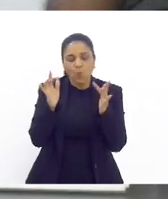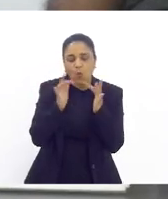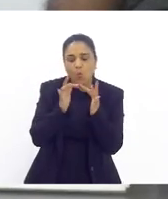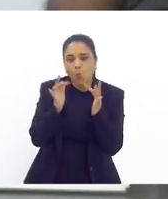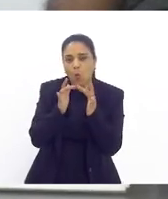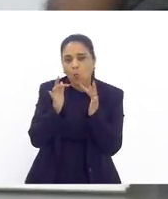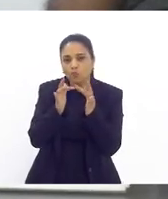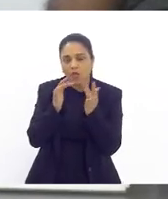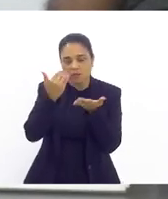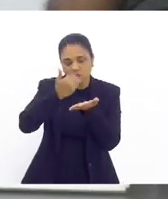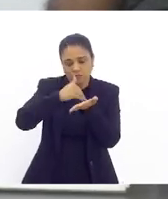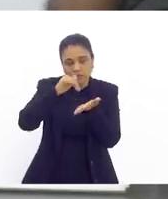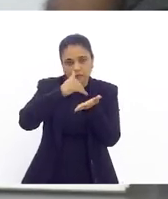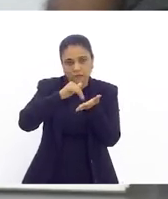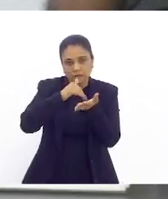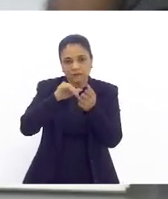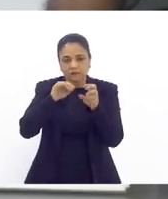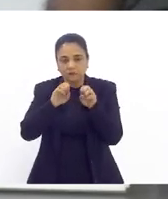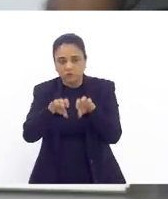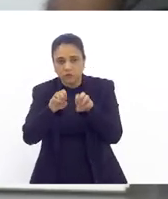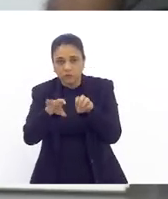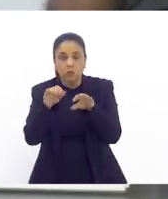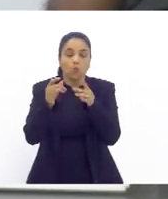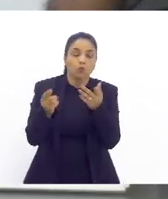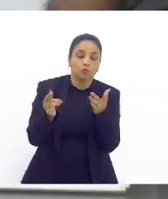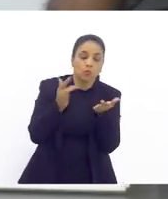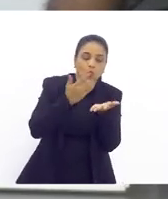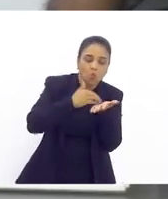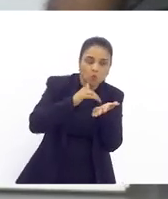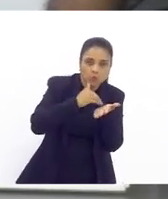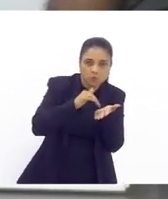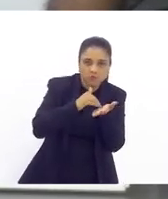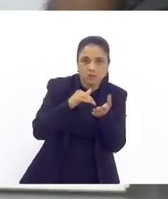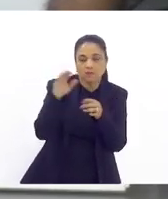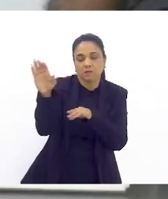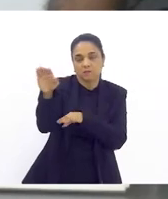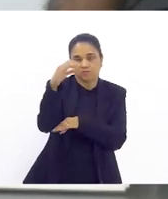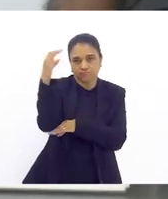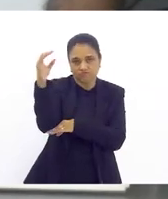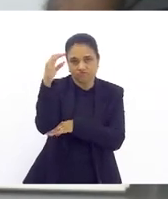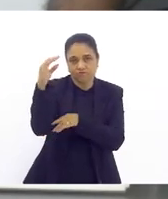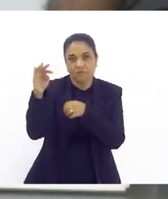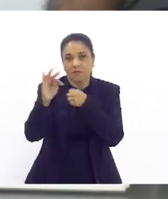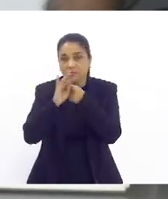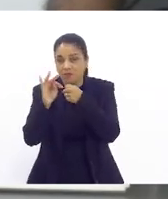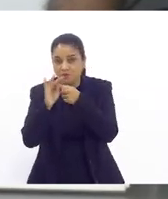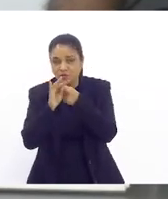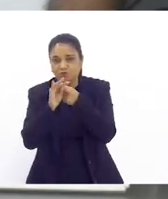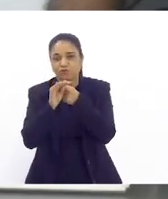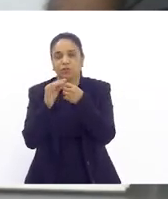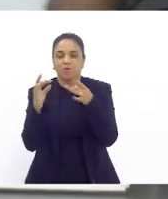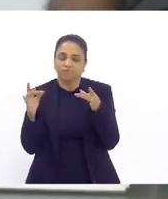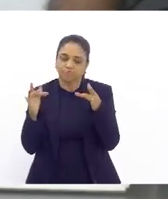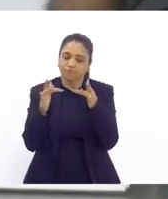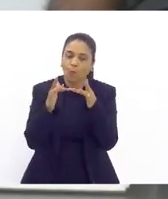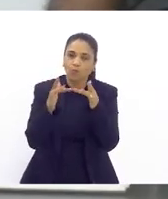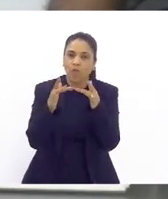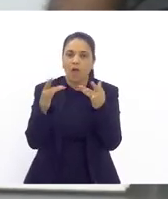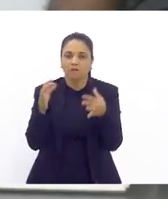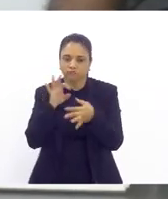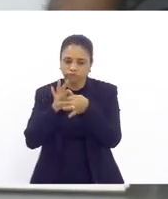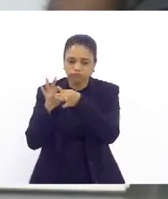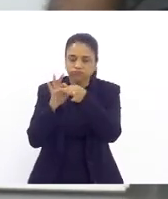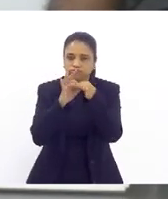da secretaria de educação com a secretaria de ciência e tecnologia para que houvesse uma série de coisas e para terminar